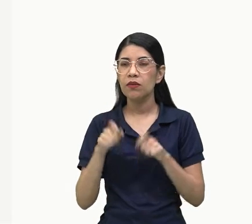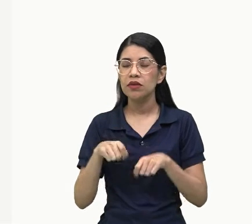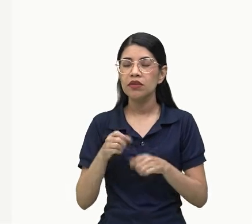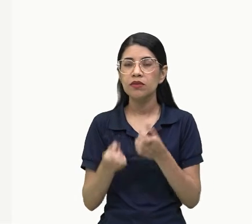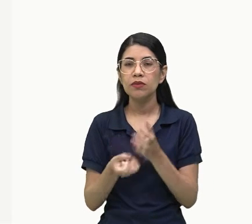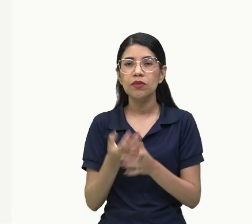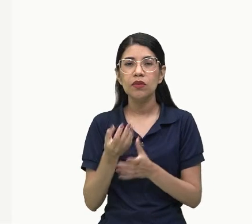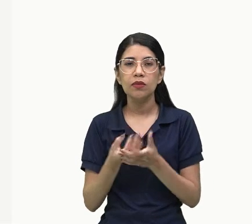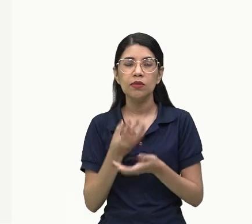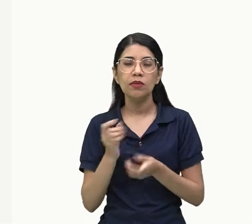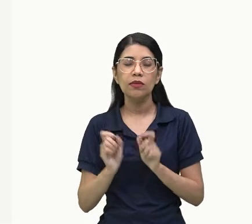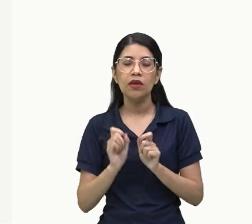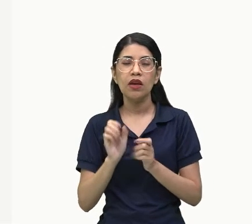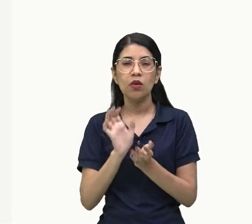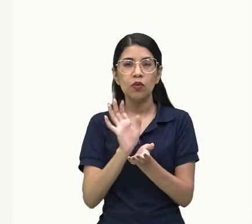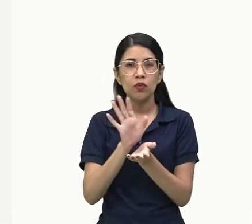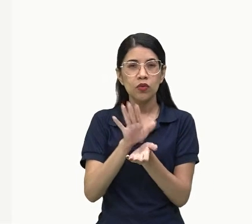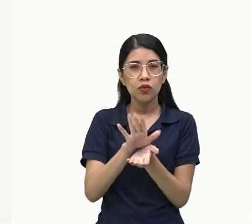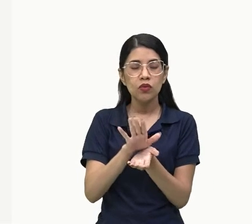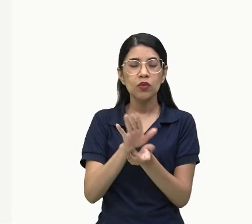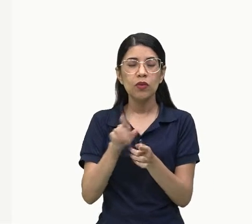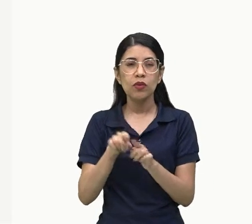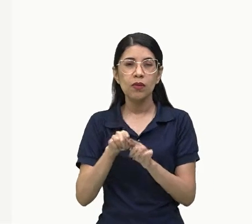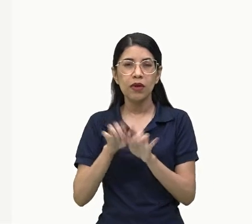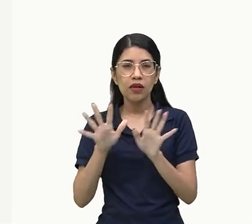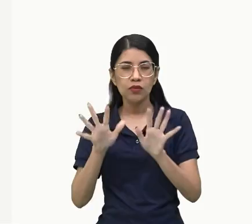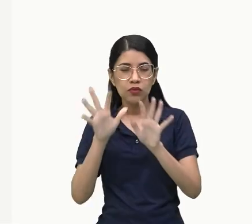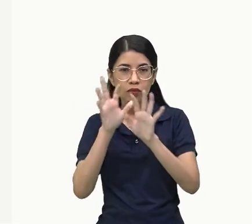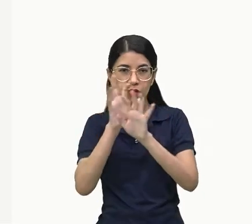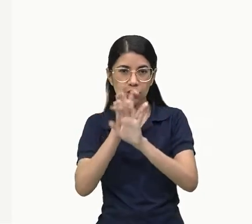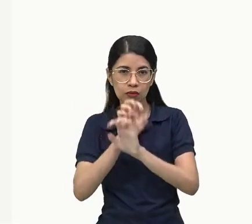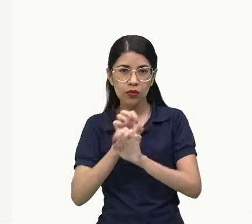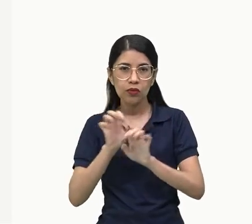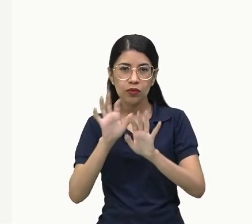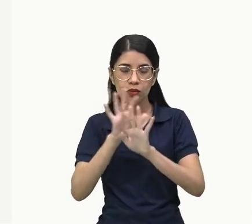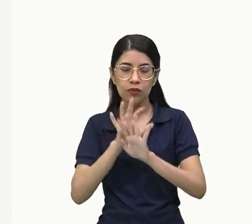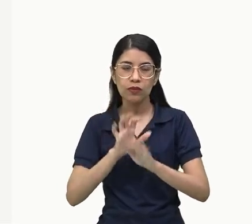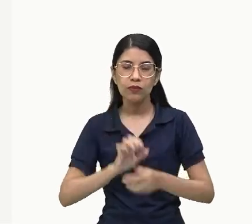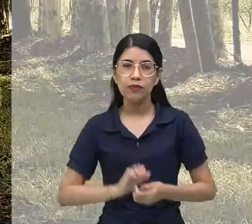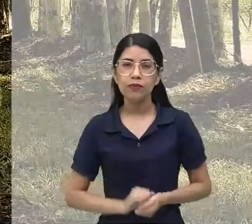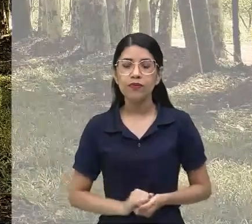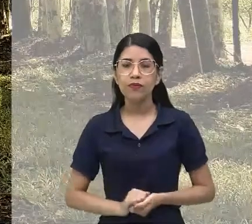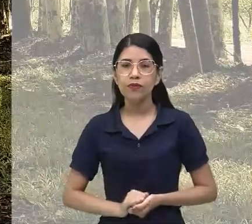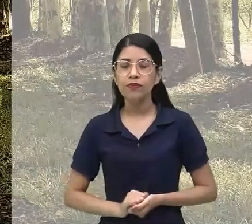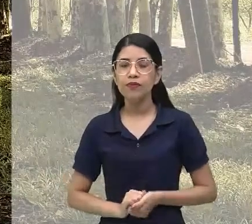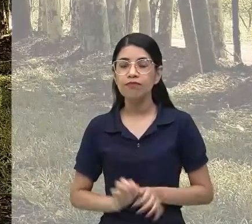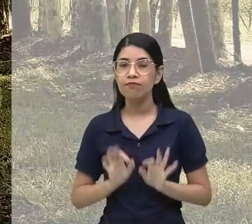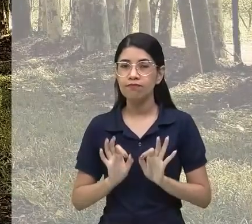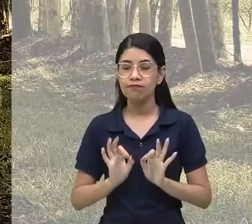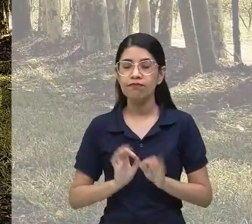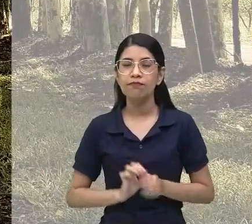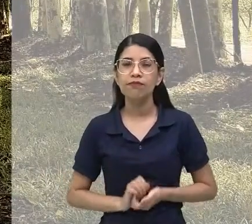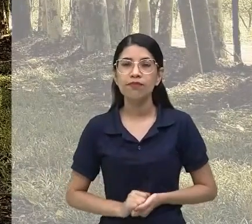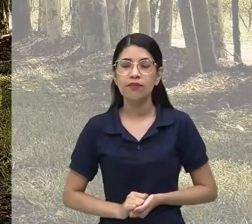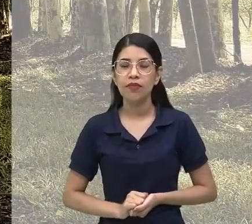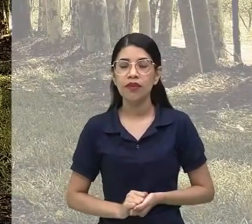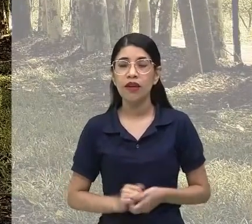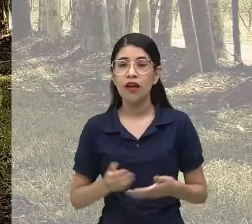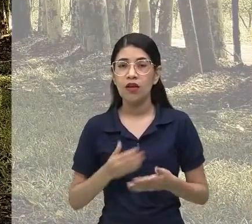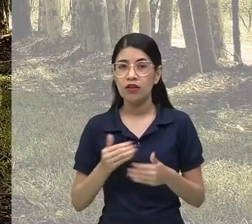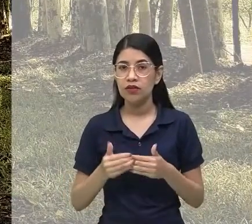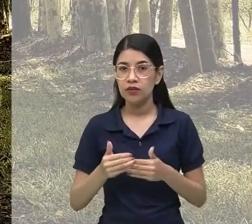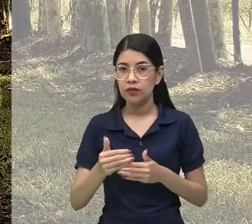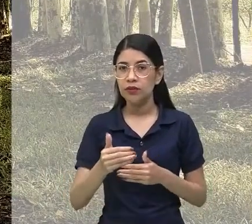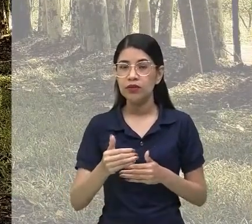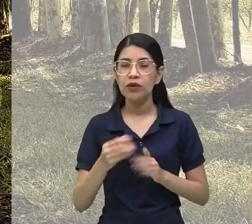produzir sombra e penumbra, tá certo? Muito bem, pessoal. Vamos dar